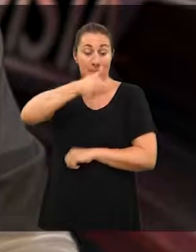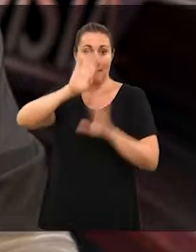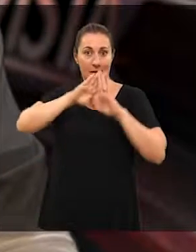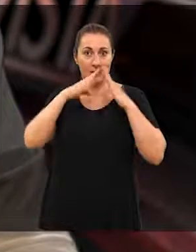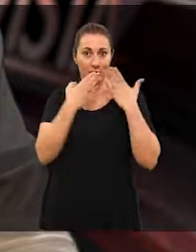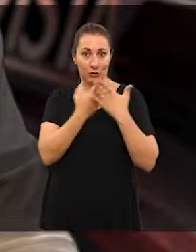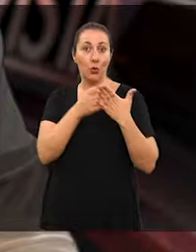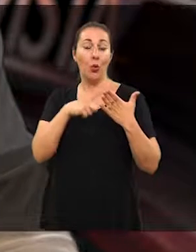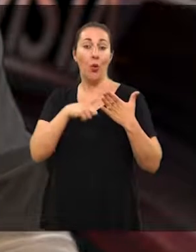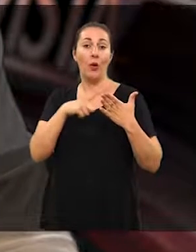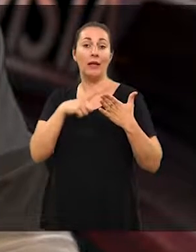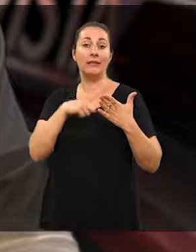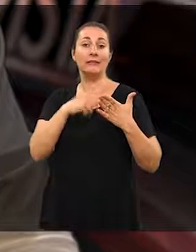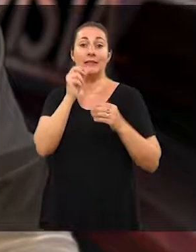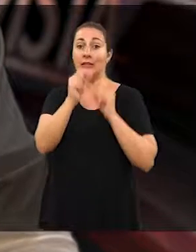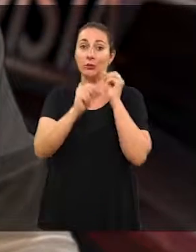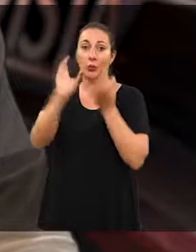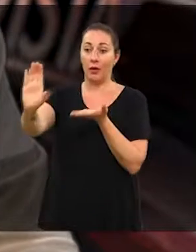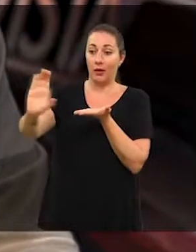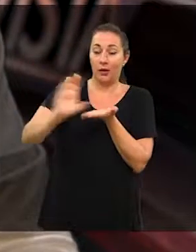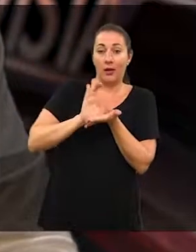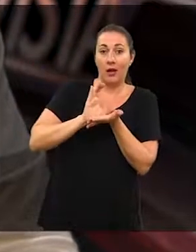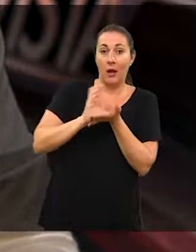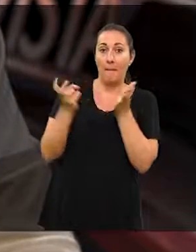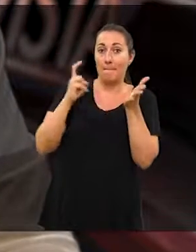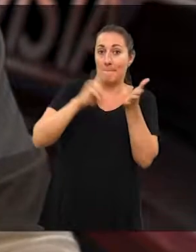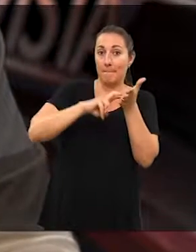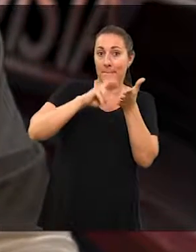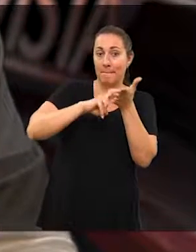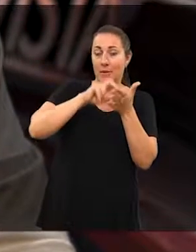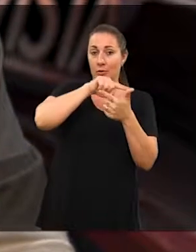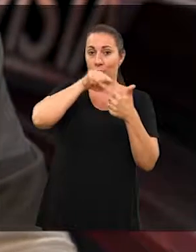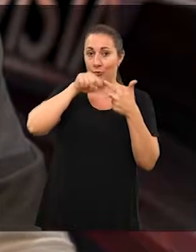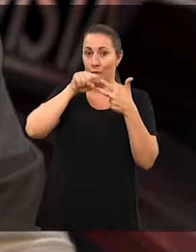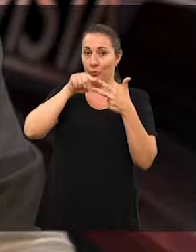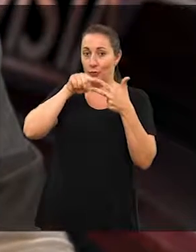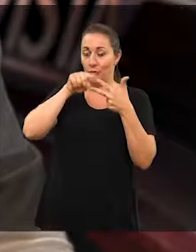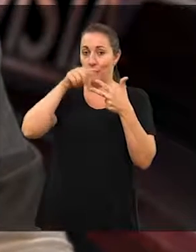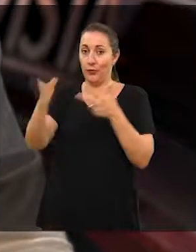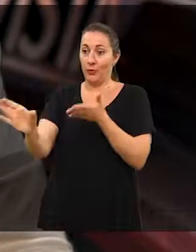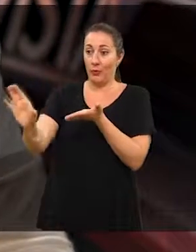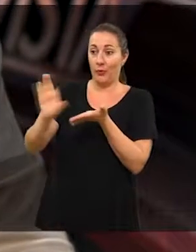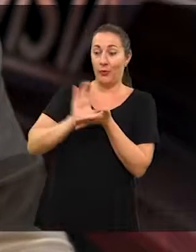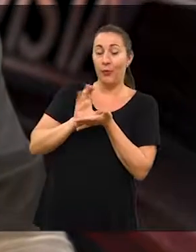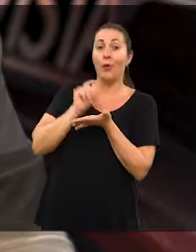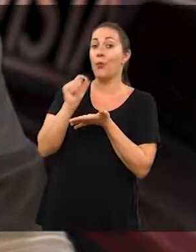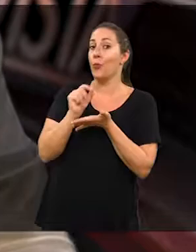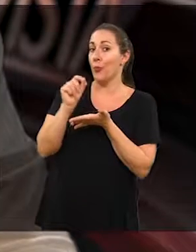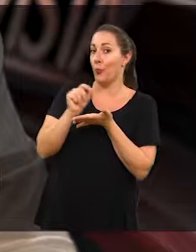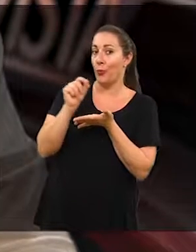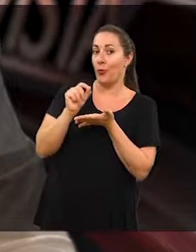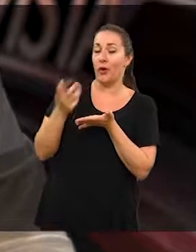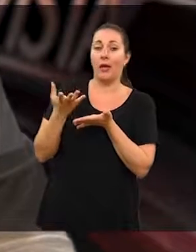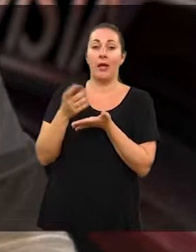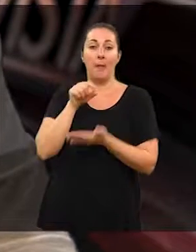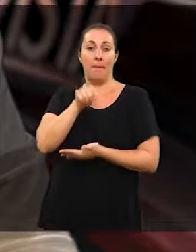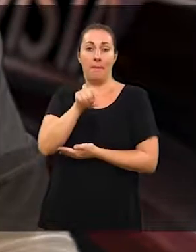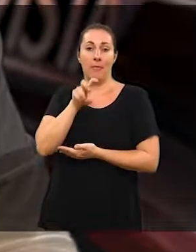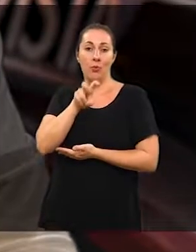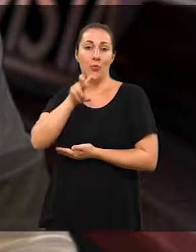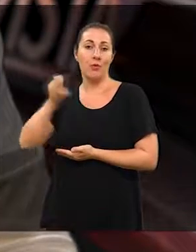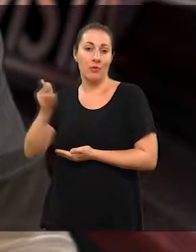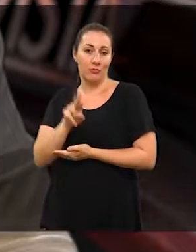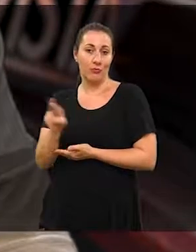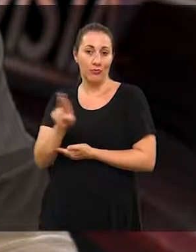a escola que ficar em primeiro lugar, vai receber em dinheiro do Sicred, dos três Sicred que se reuniram e disponibilizaram um valor,